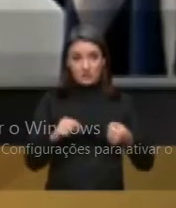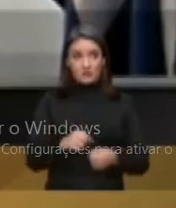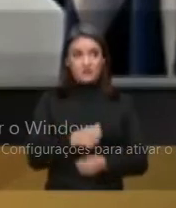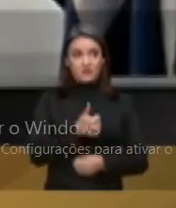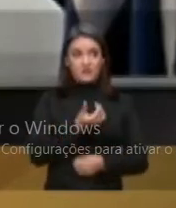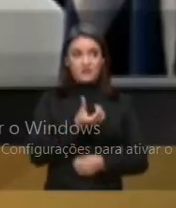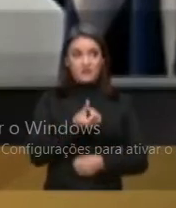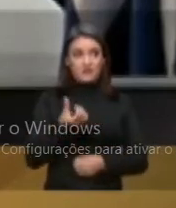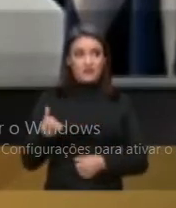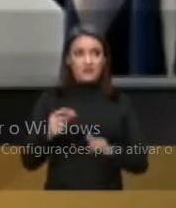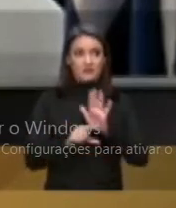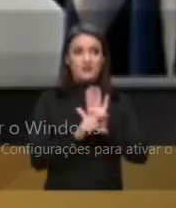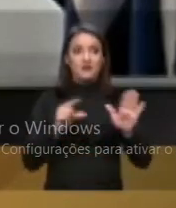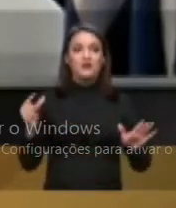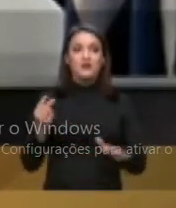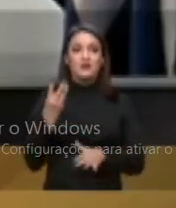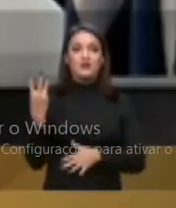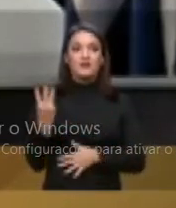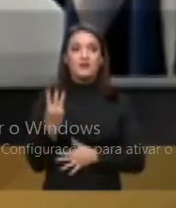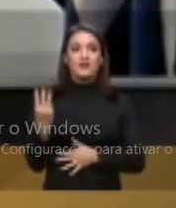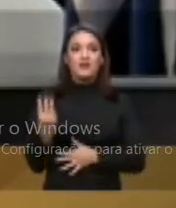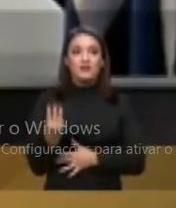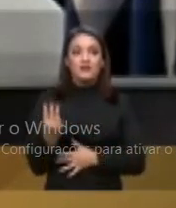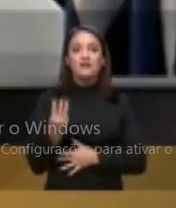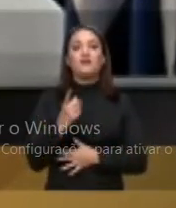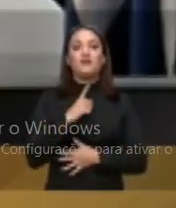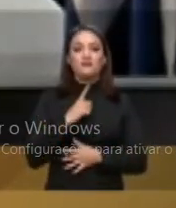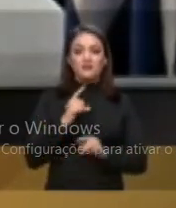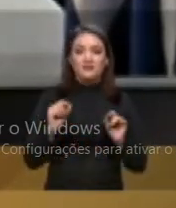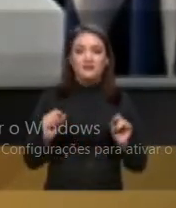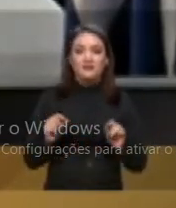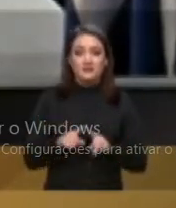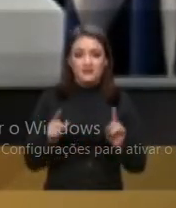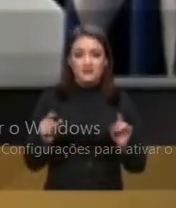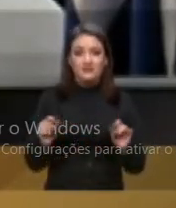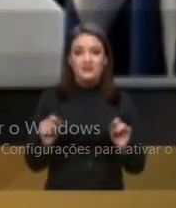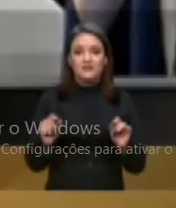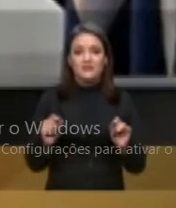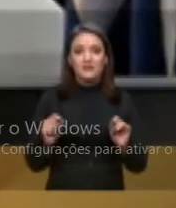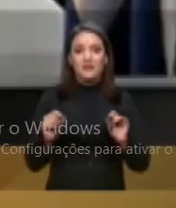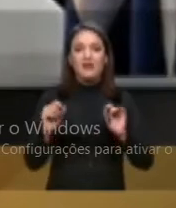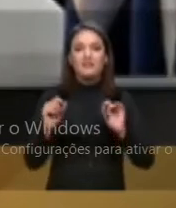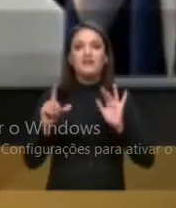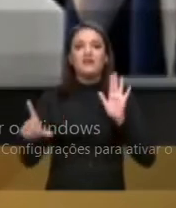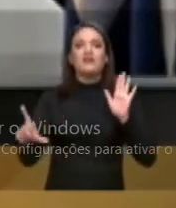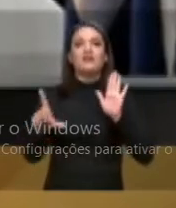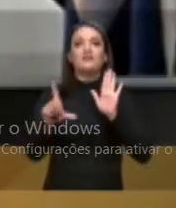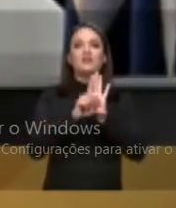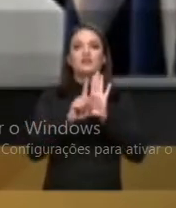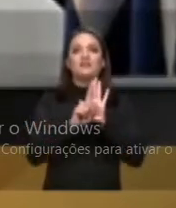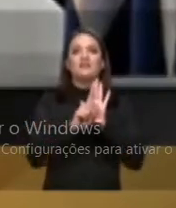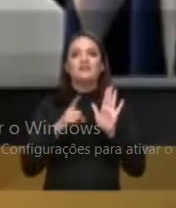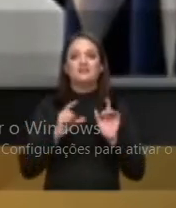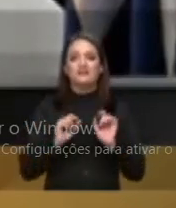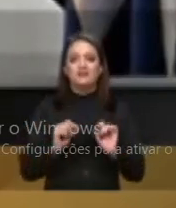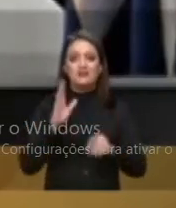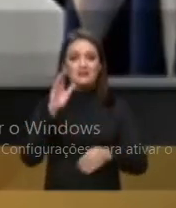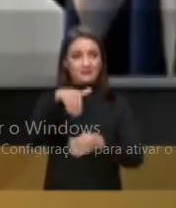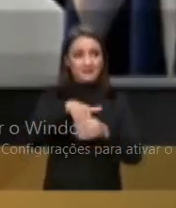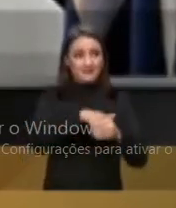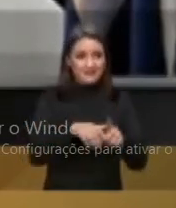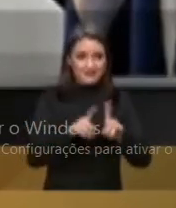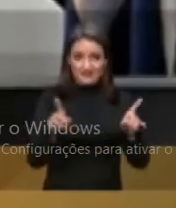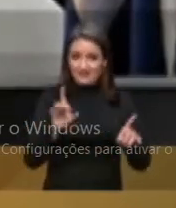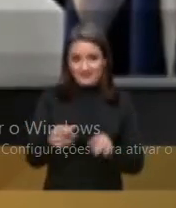violação do artigo 166, parágrafo 3º e 167, parágrafo 1